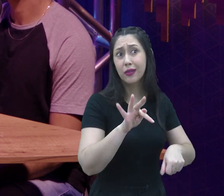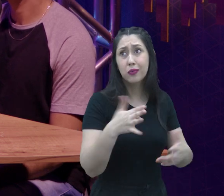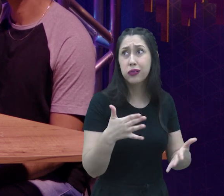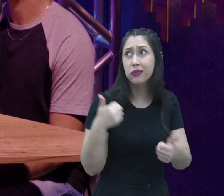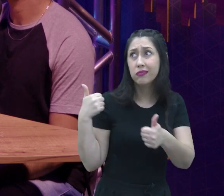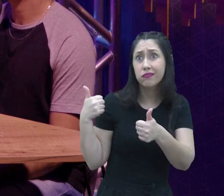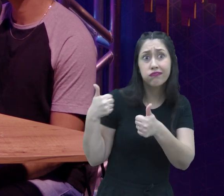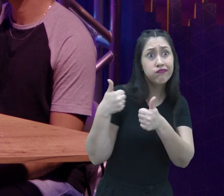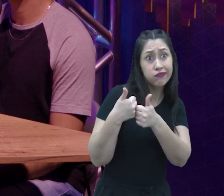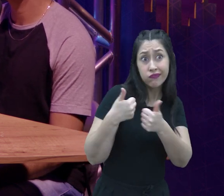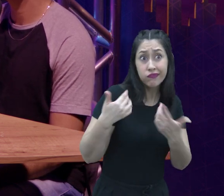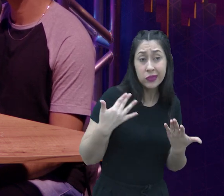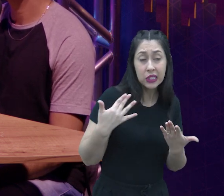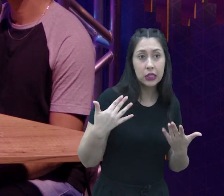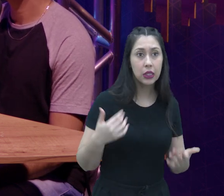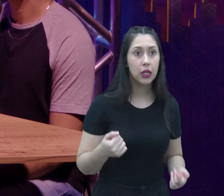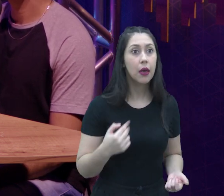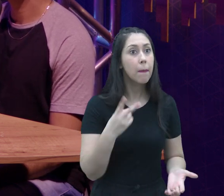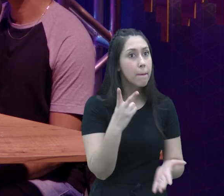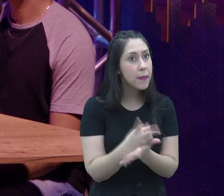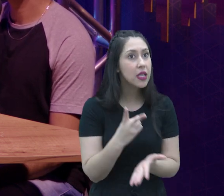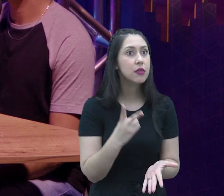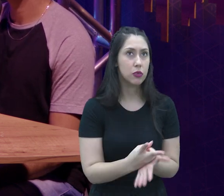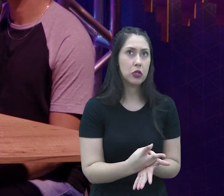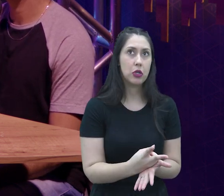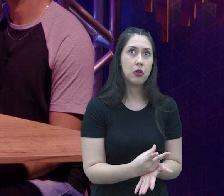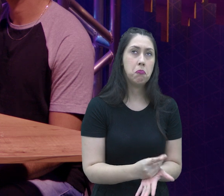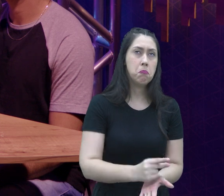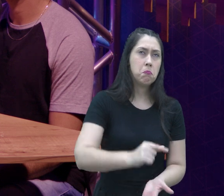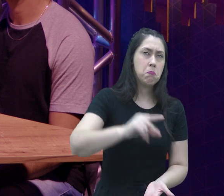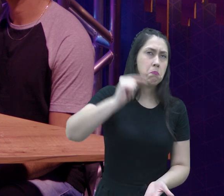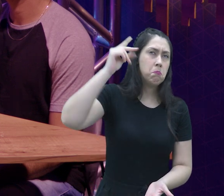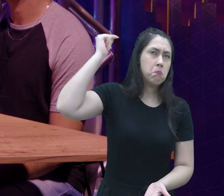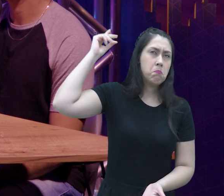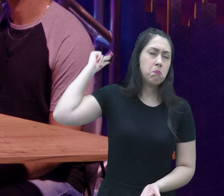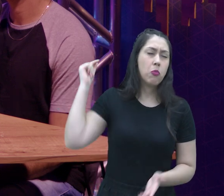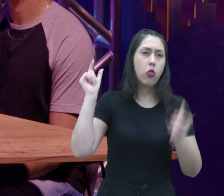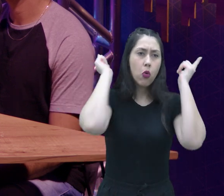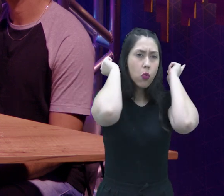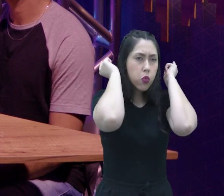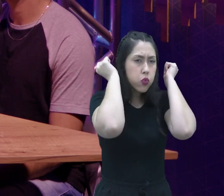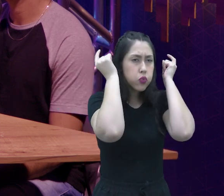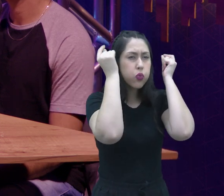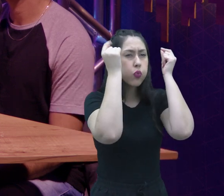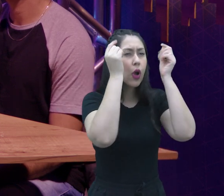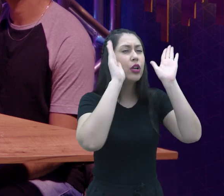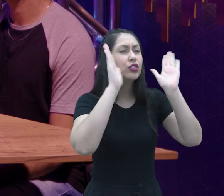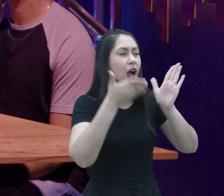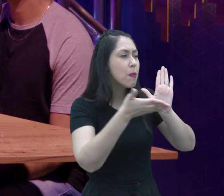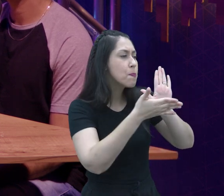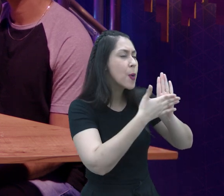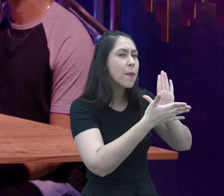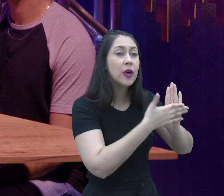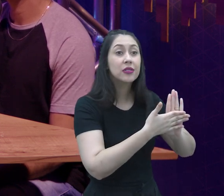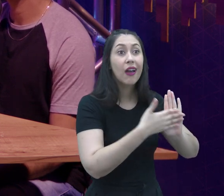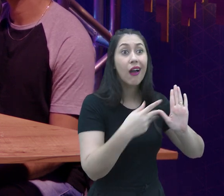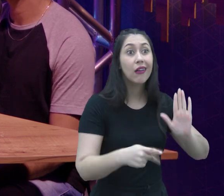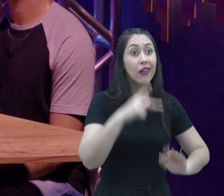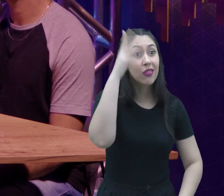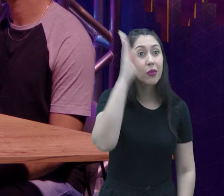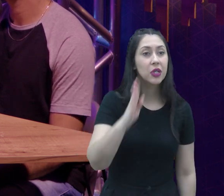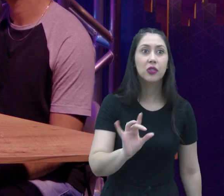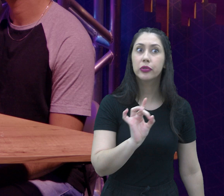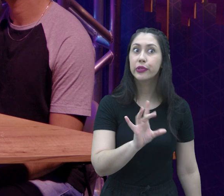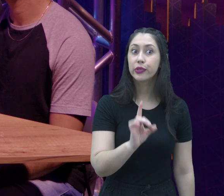extremamente recente, né? Embora esse pensamento já date desde a Grécia Antiga, tenha se reforçado no século XVIII, aqui no